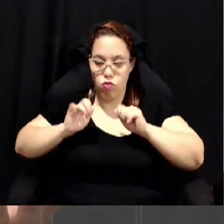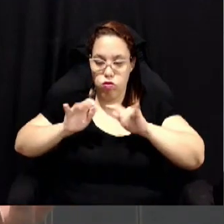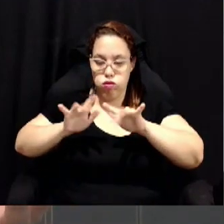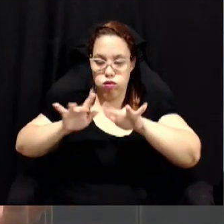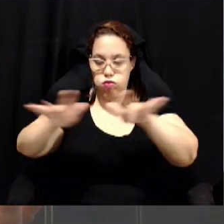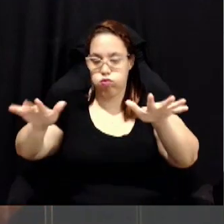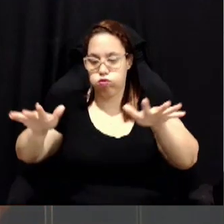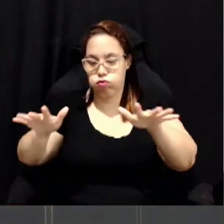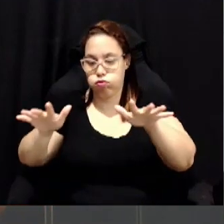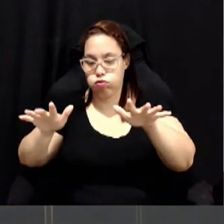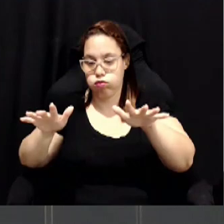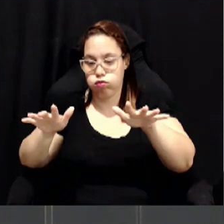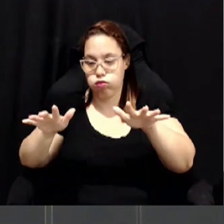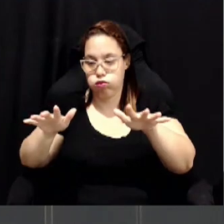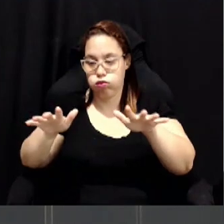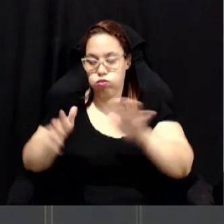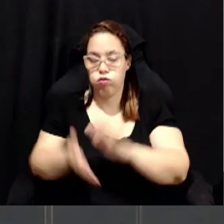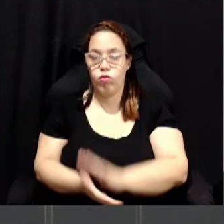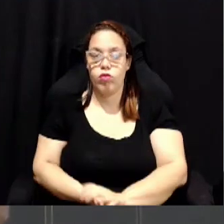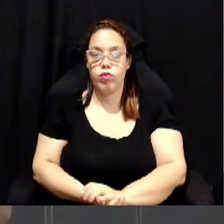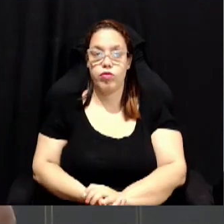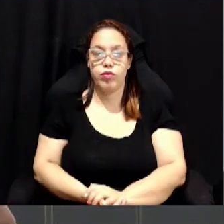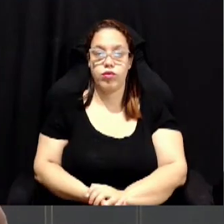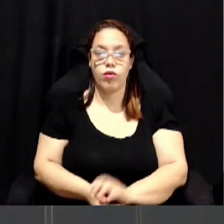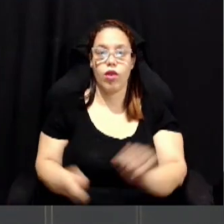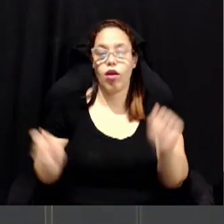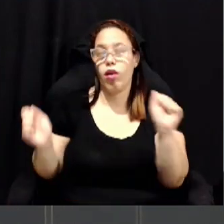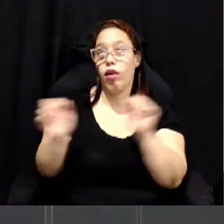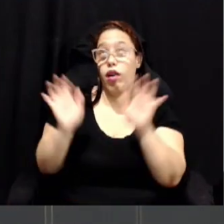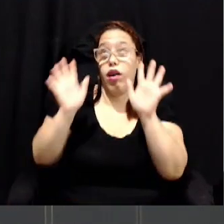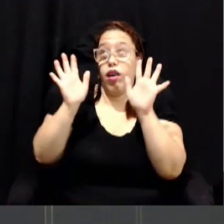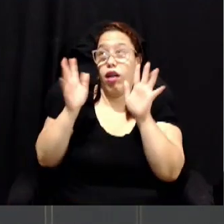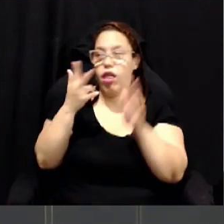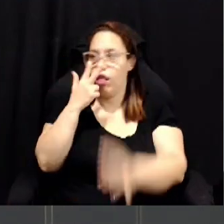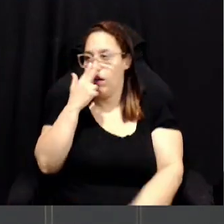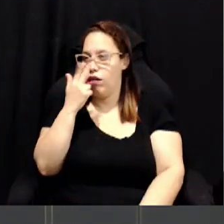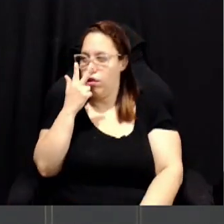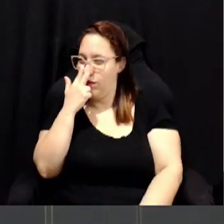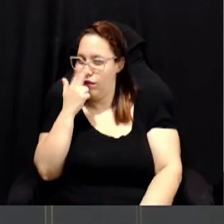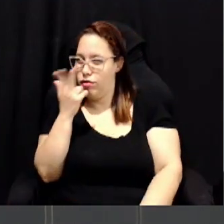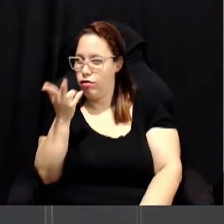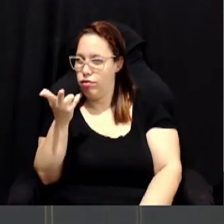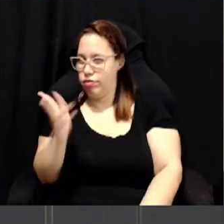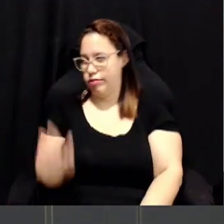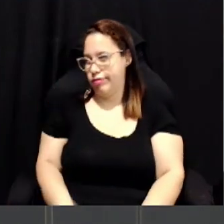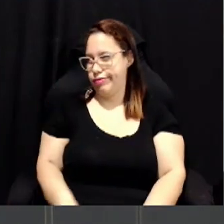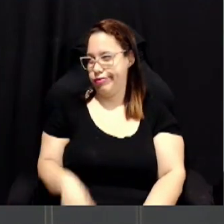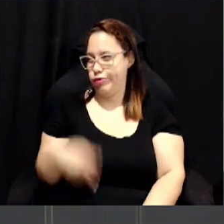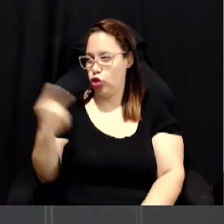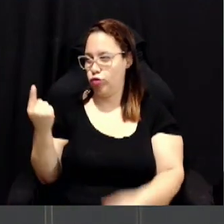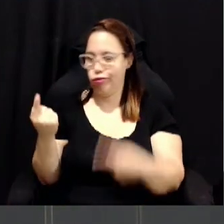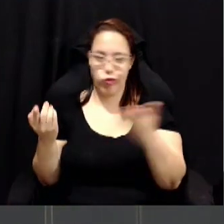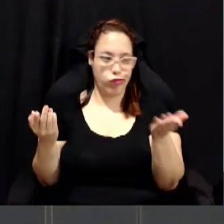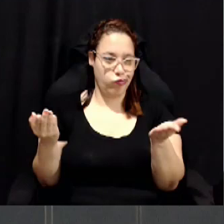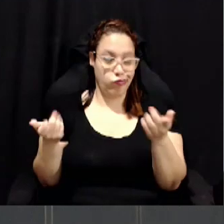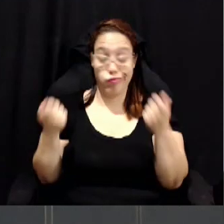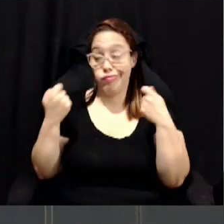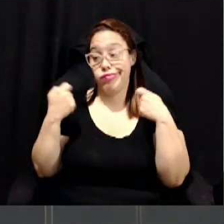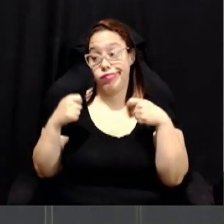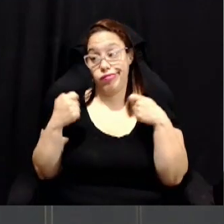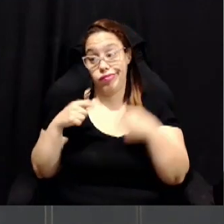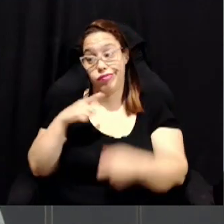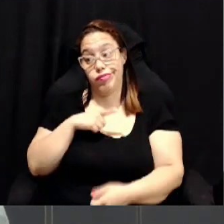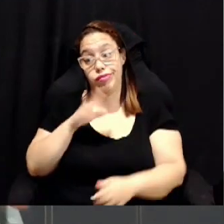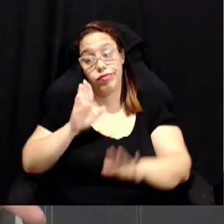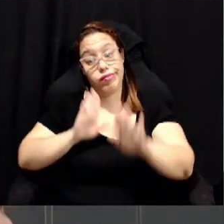são, ele não se manifesta de forma parecida de um indivíduo para outro. Então, você precisa ter certa cautela,